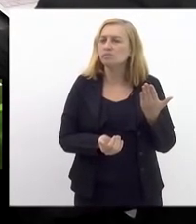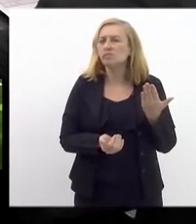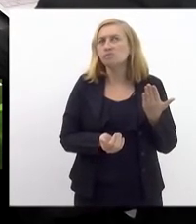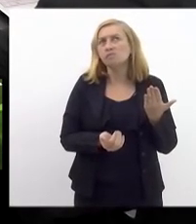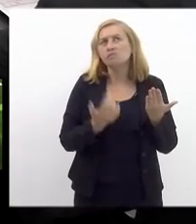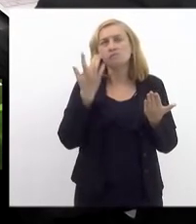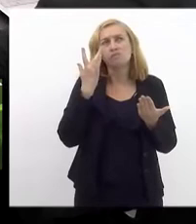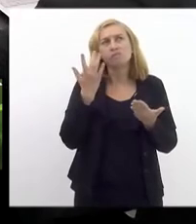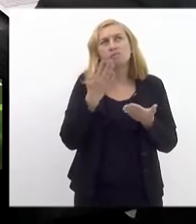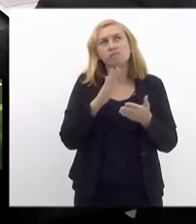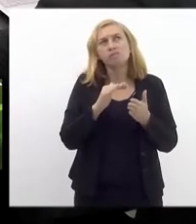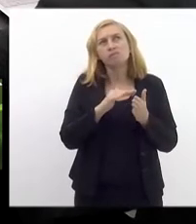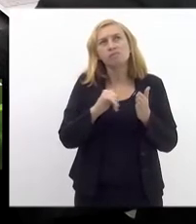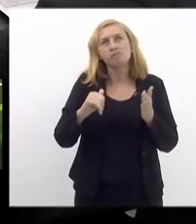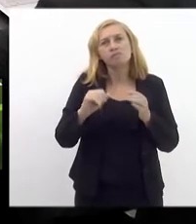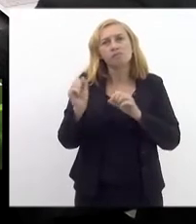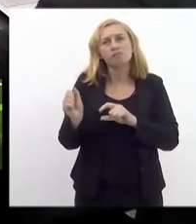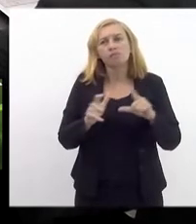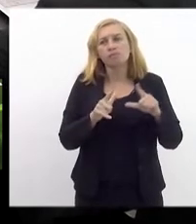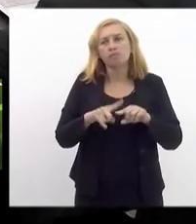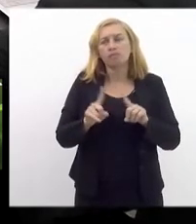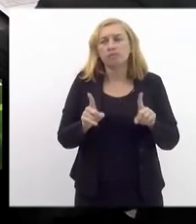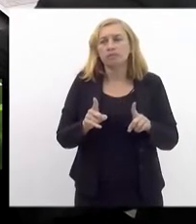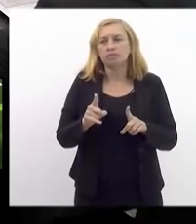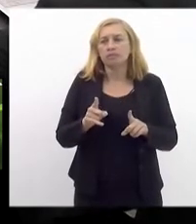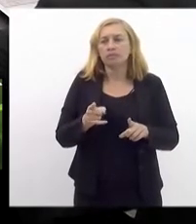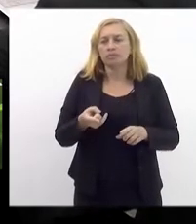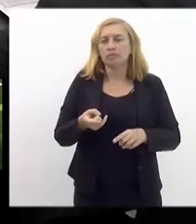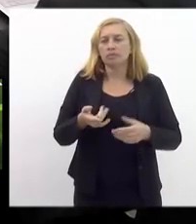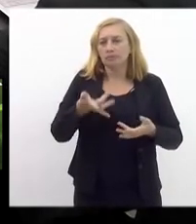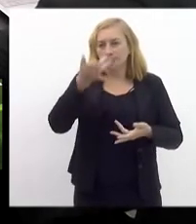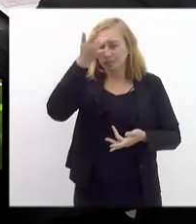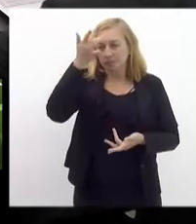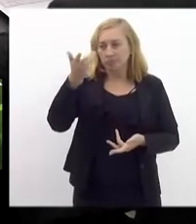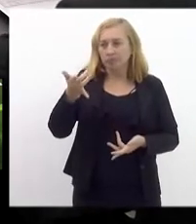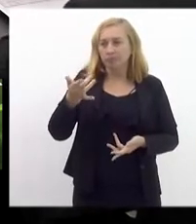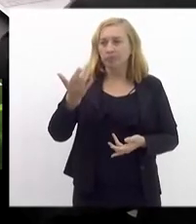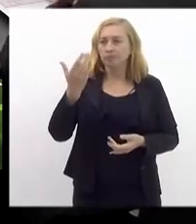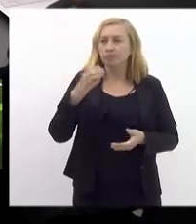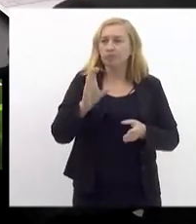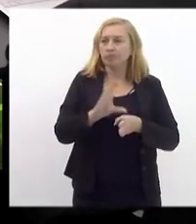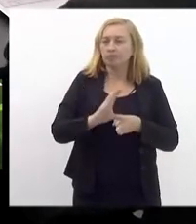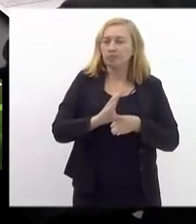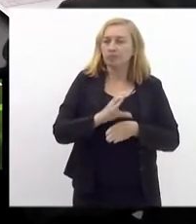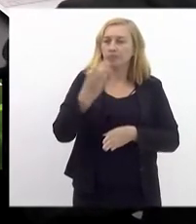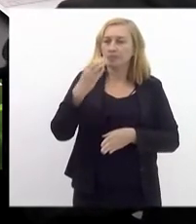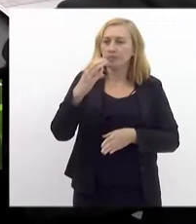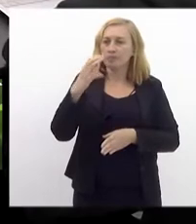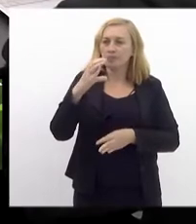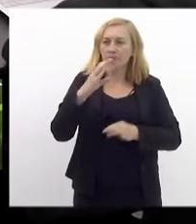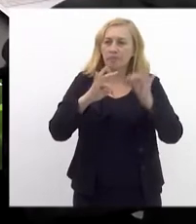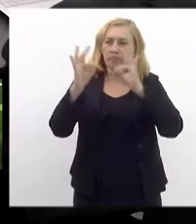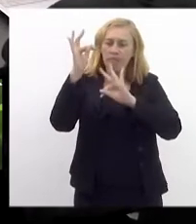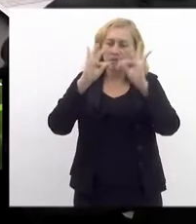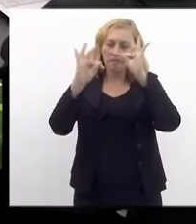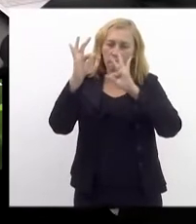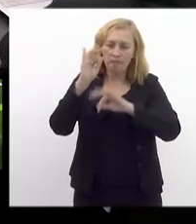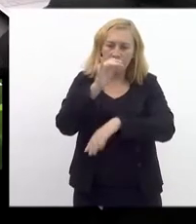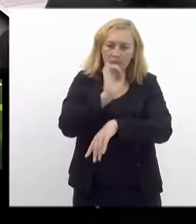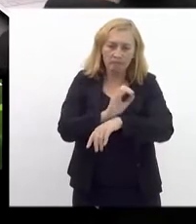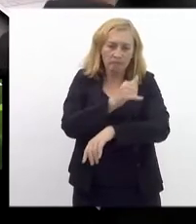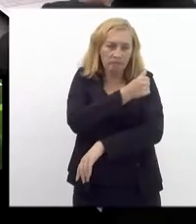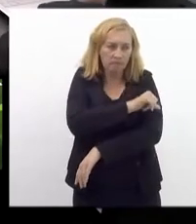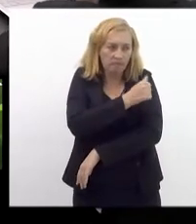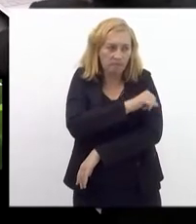minha slide sobre isso, mas eu tenho de cabeça. O Conselho de Ciência e Tecnologia, do Estado do Rio de Janeiro, ele está lá